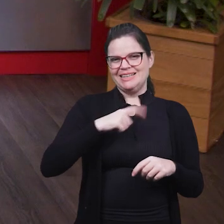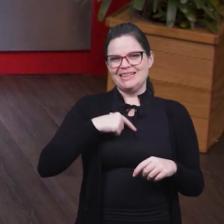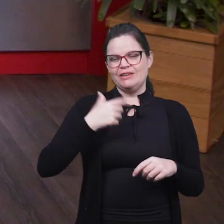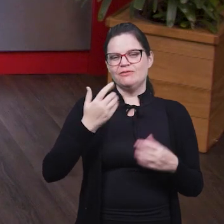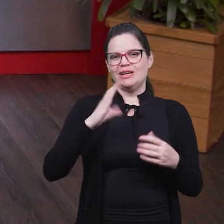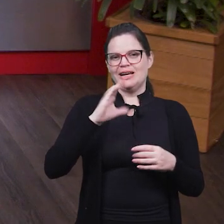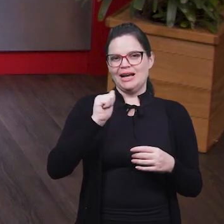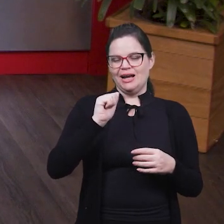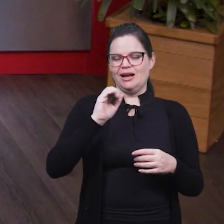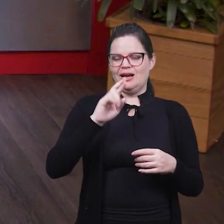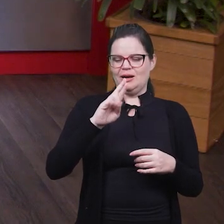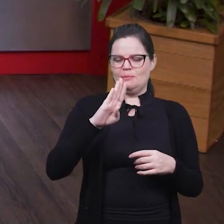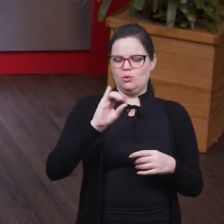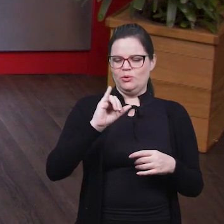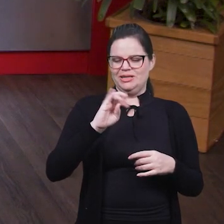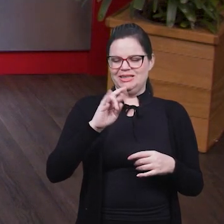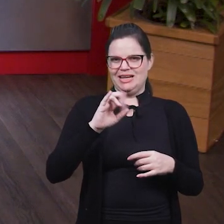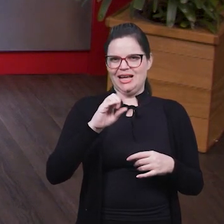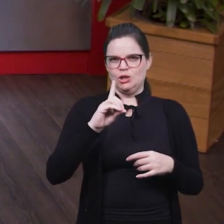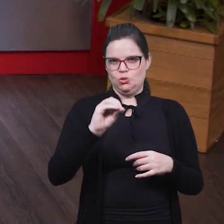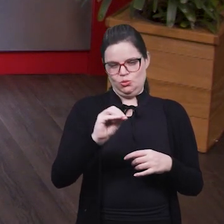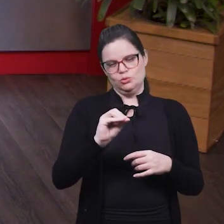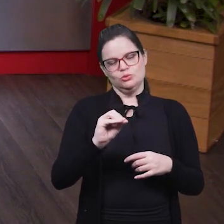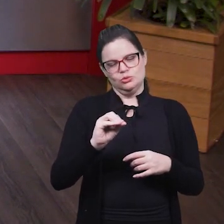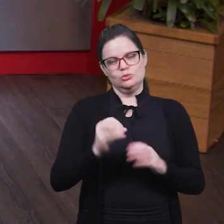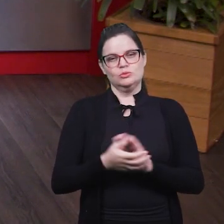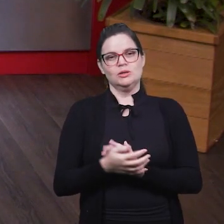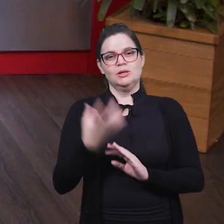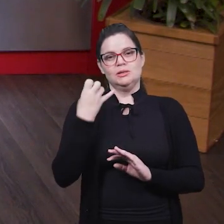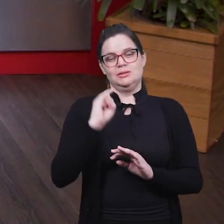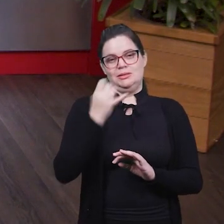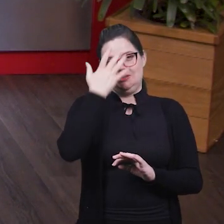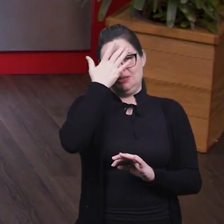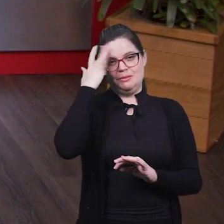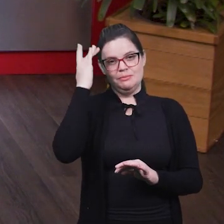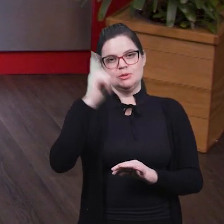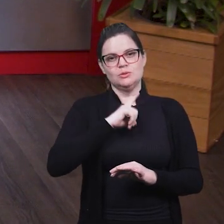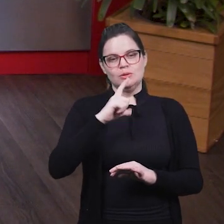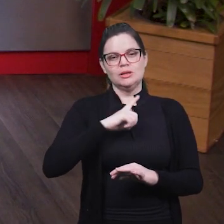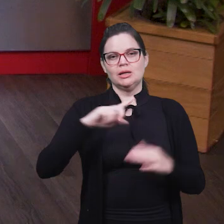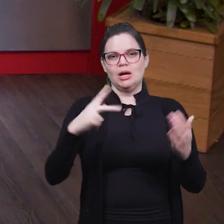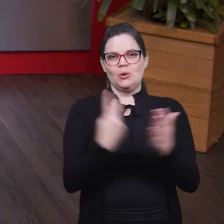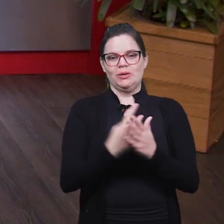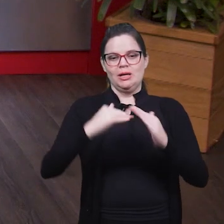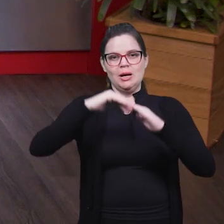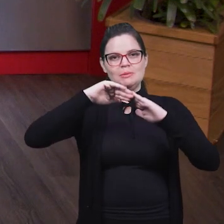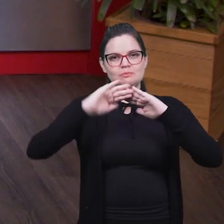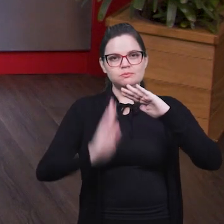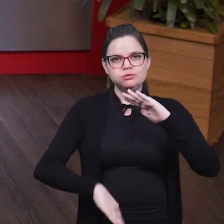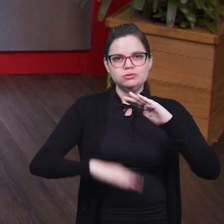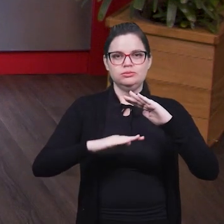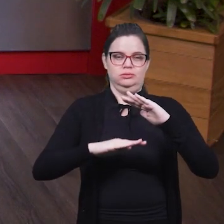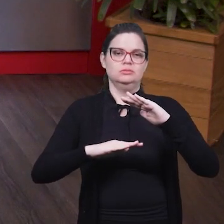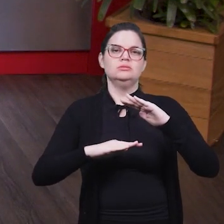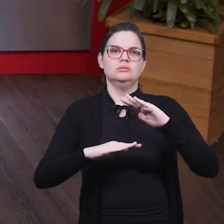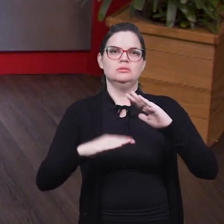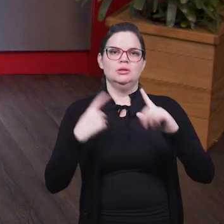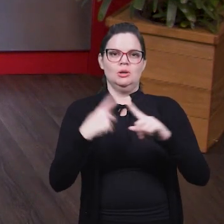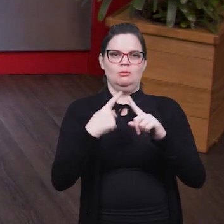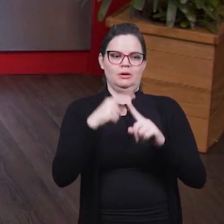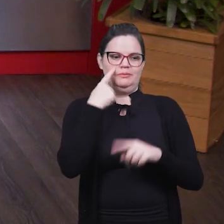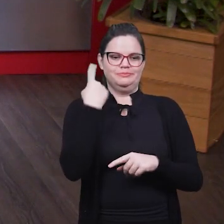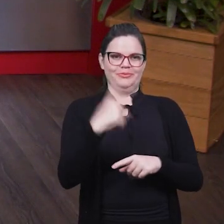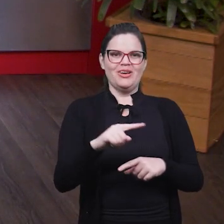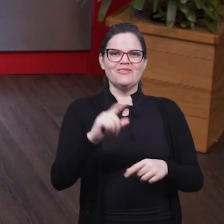de carboidrato. Normalmente, quando uma pessoa tem uma crise de hipoglicemia, confirmada por um teste